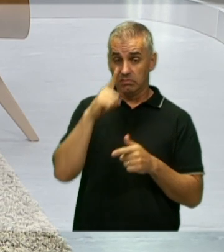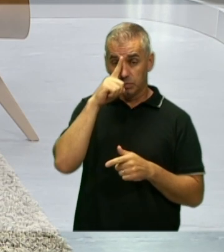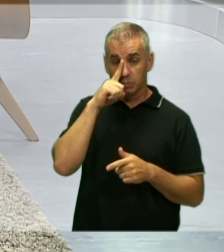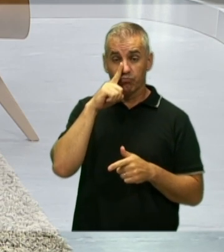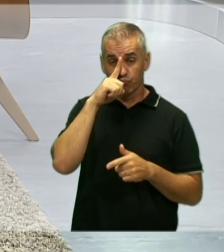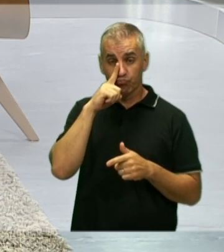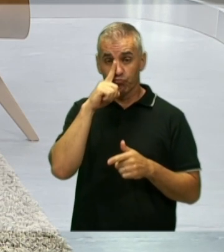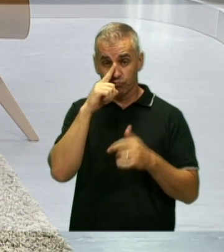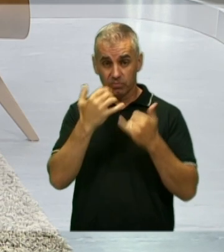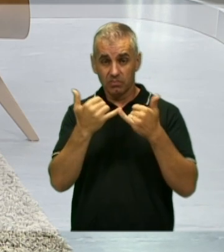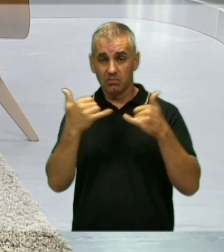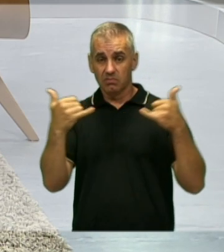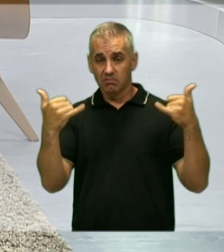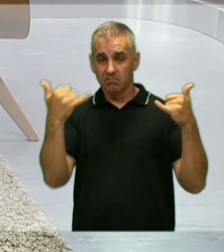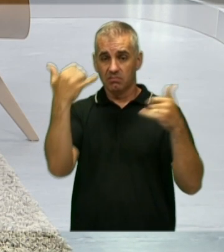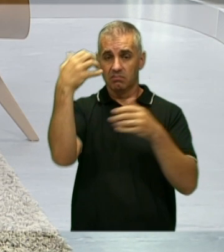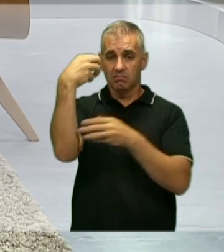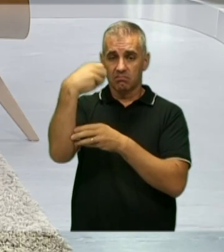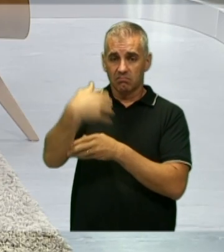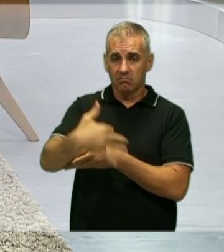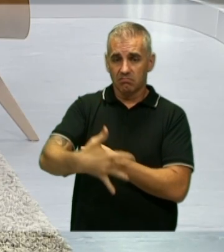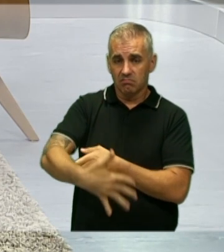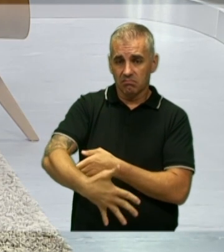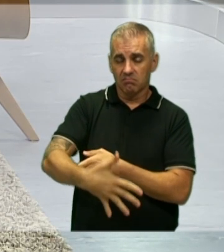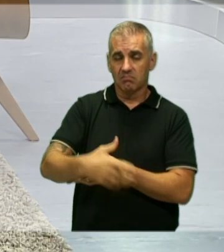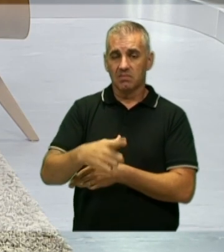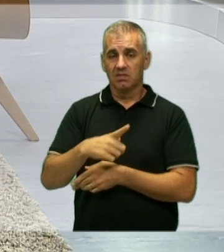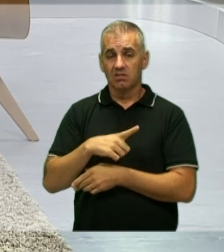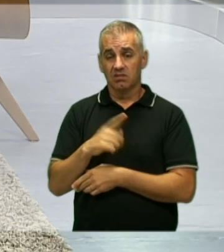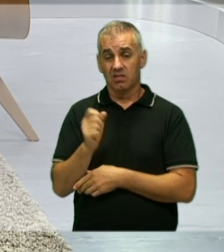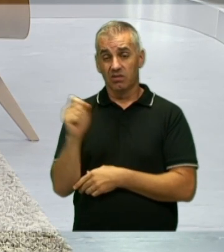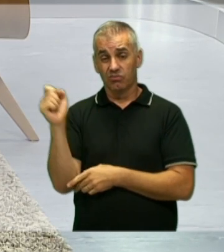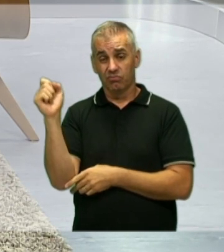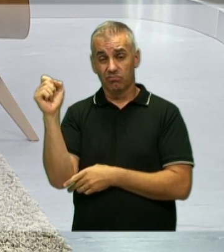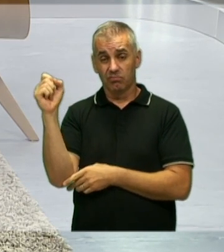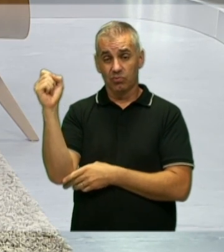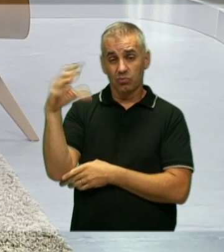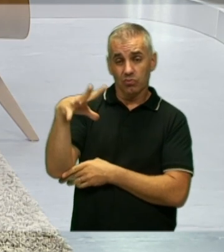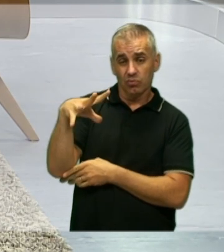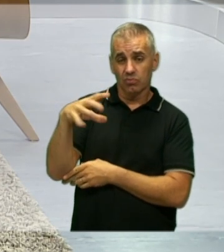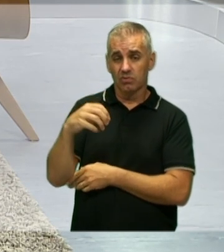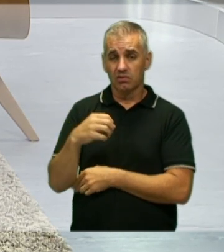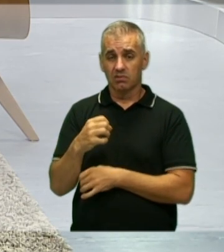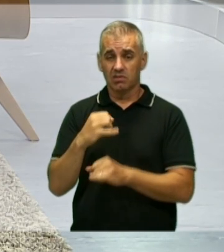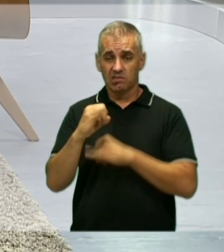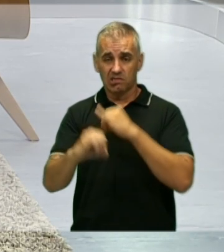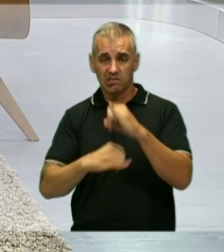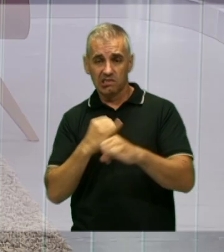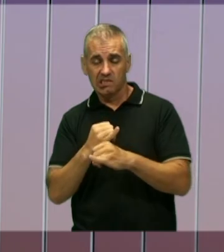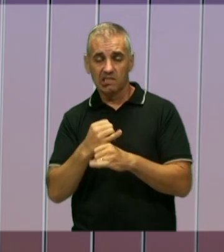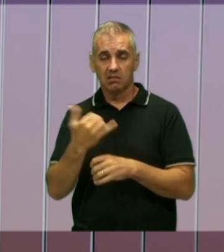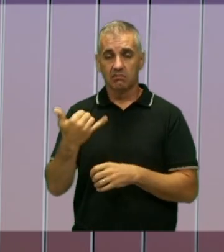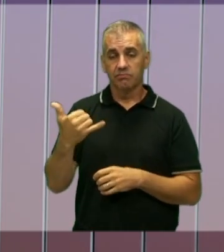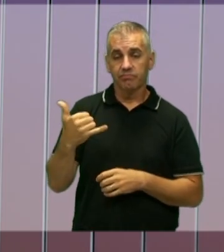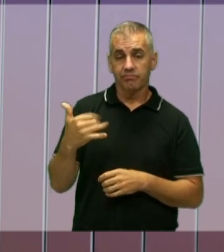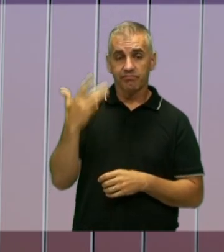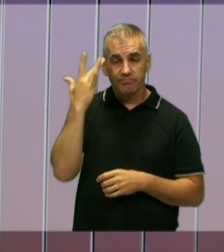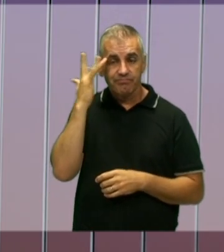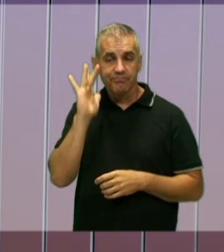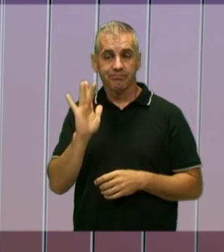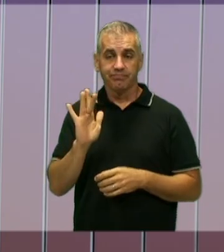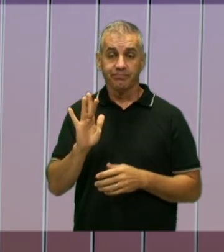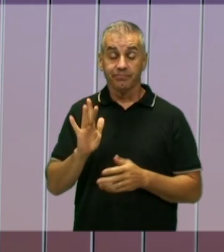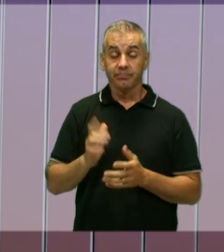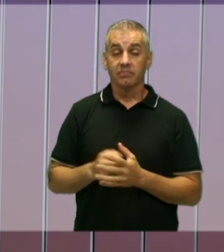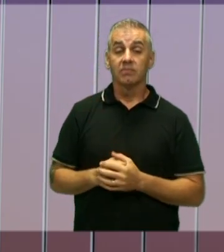né, que caem dos postes. Não se sabe se é fio de luz, se é fio de internet, se é fio de telefone, enfim.